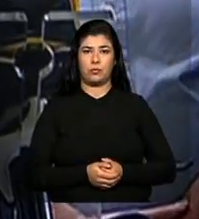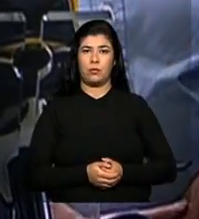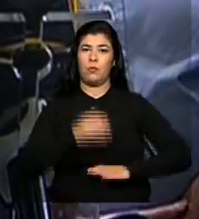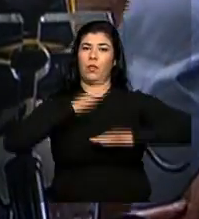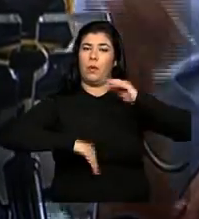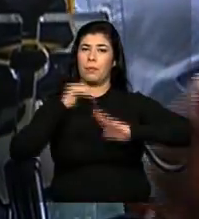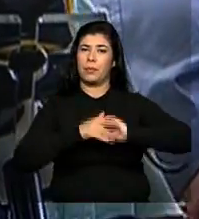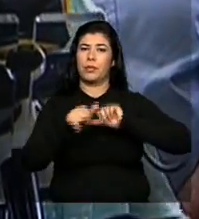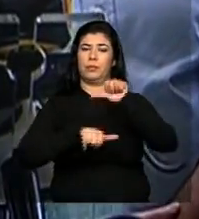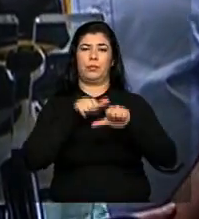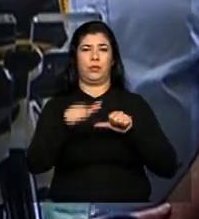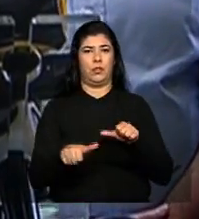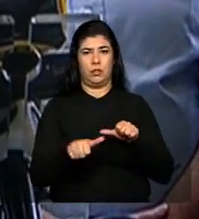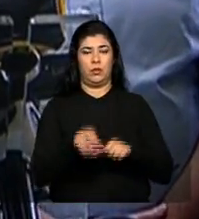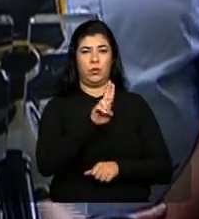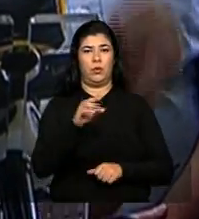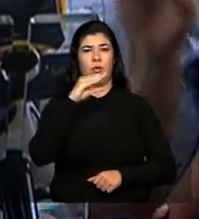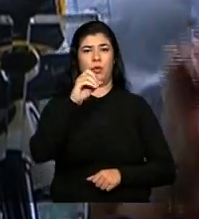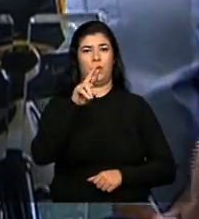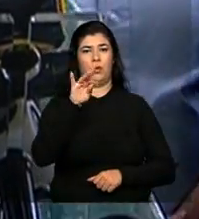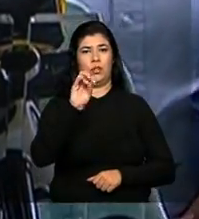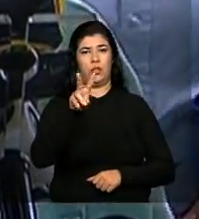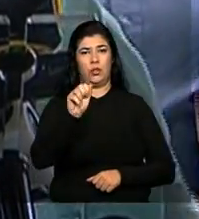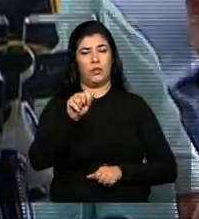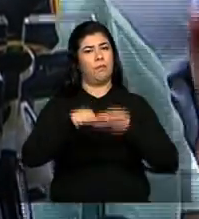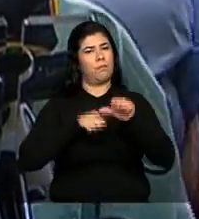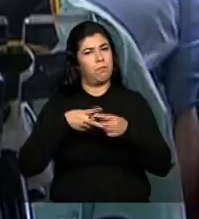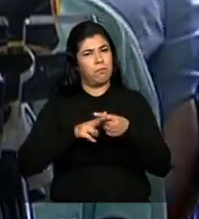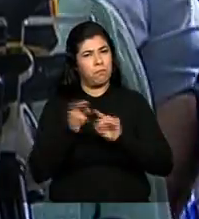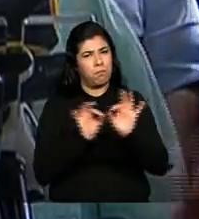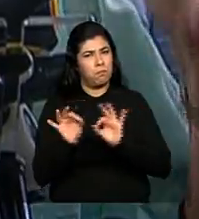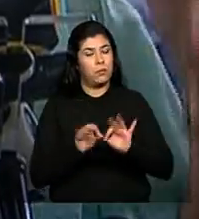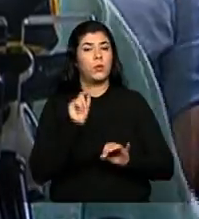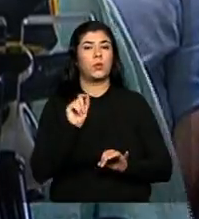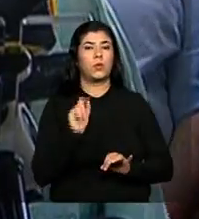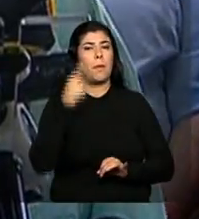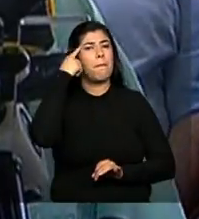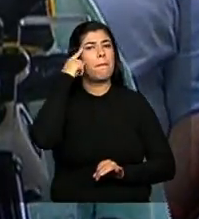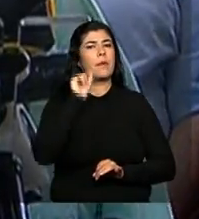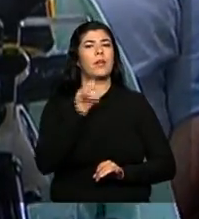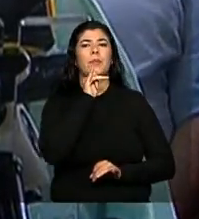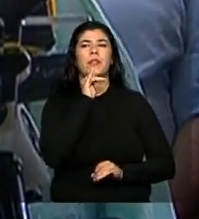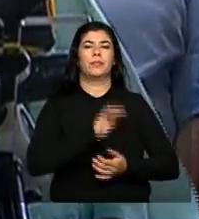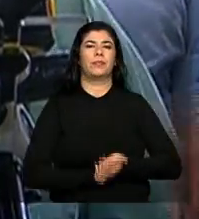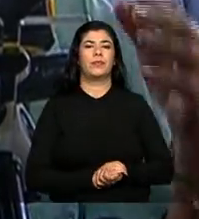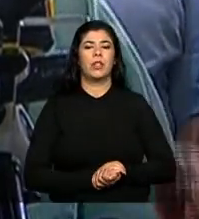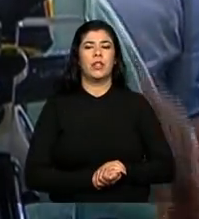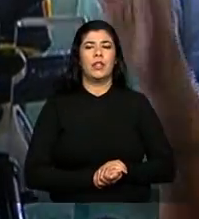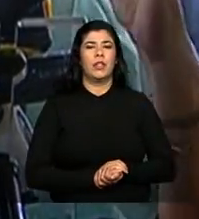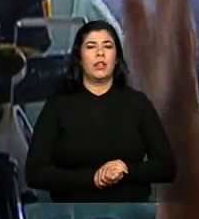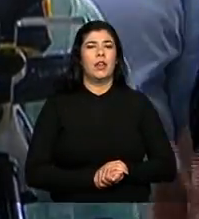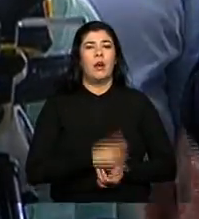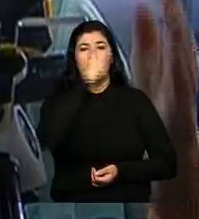corretivas. Temos, sim, medidas corretivas. E aí entrou temos medidas corretivas. Pensão por morte.